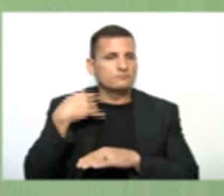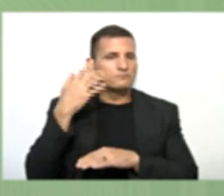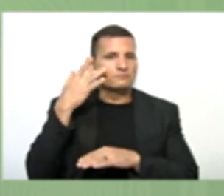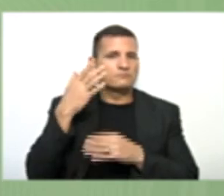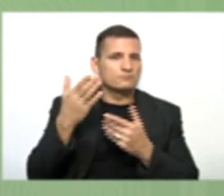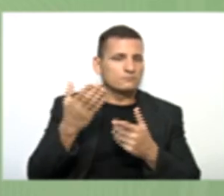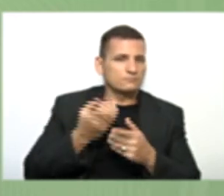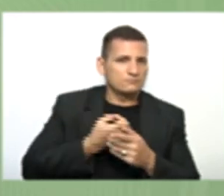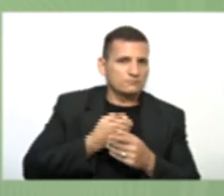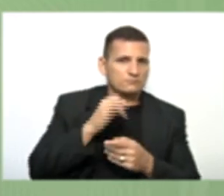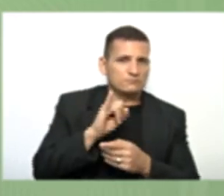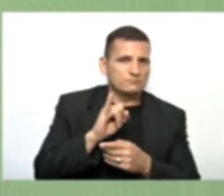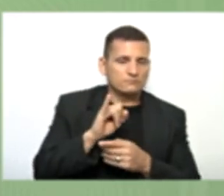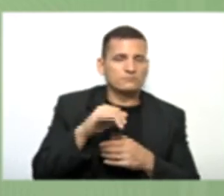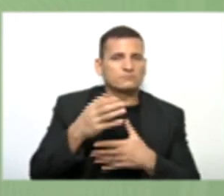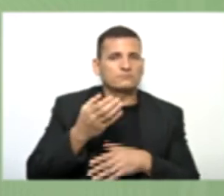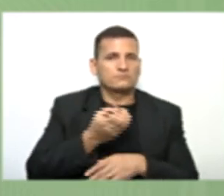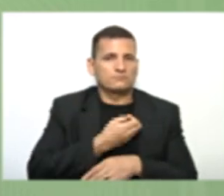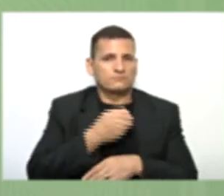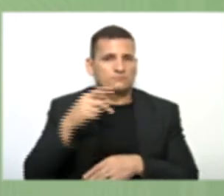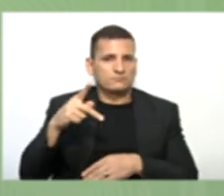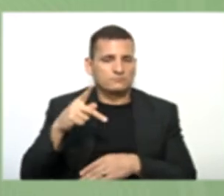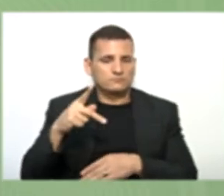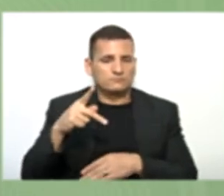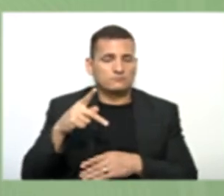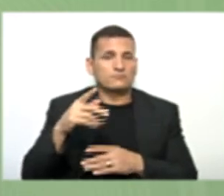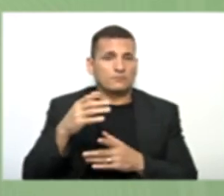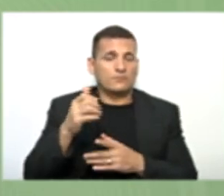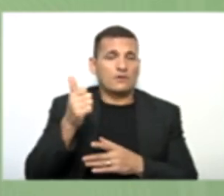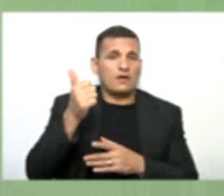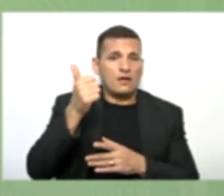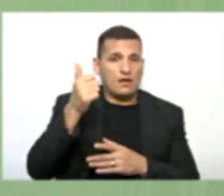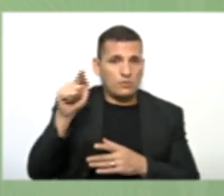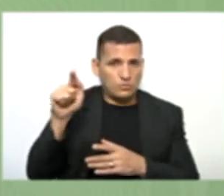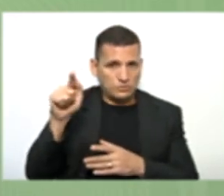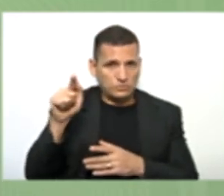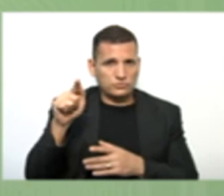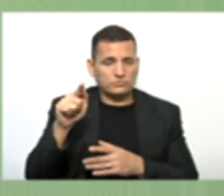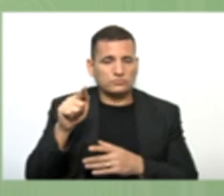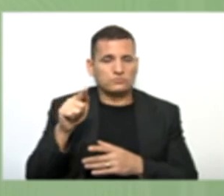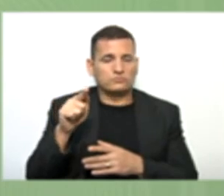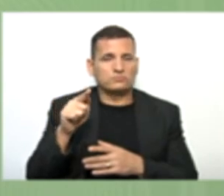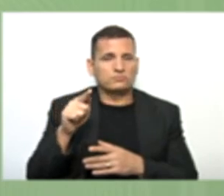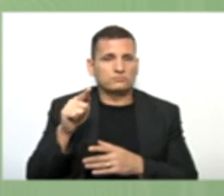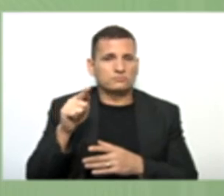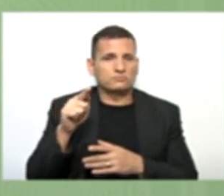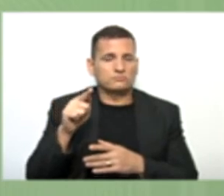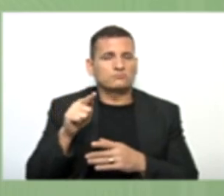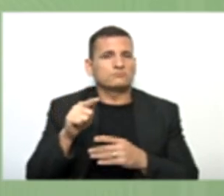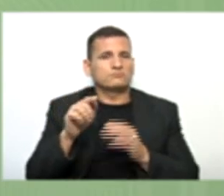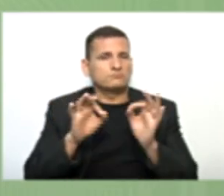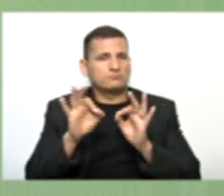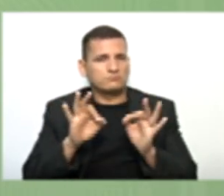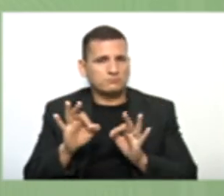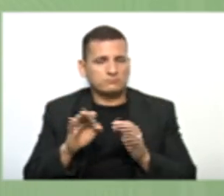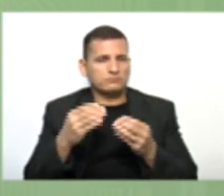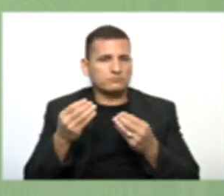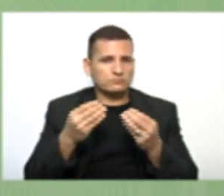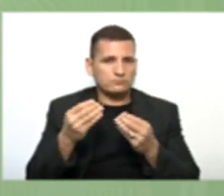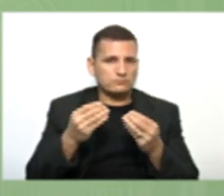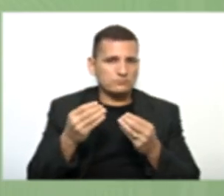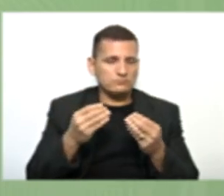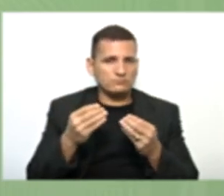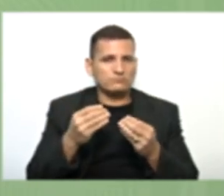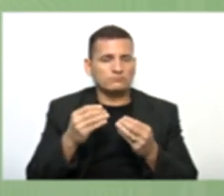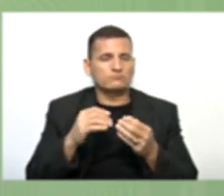número é ímpar, não vou saber qual número é par. E isso eu vou deixar para o algoritmo. E de que forma ele vai saber diferenciar isso aí? Exatamente. Ele vai ter